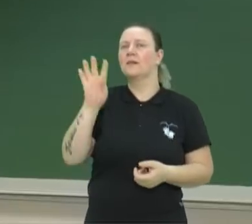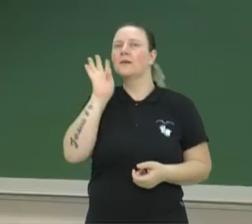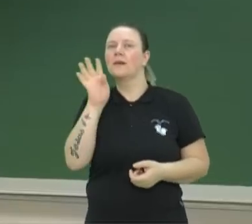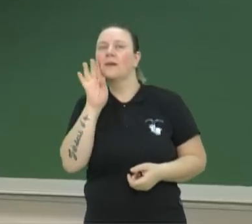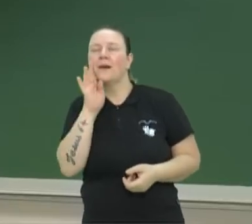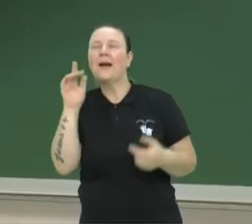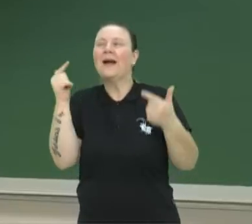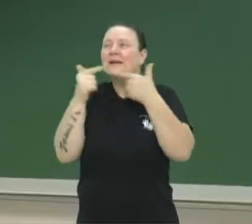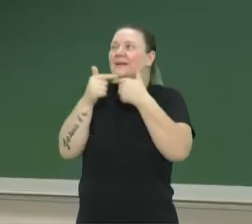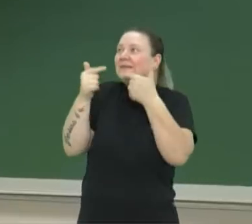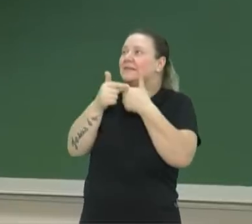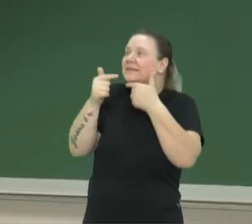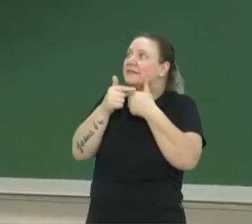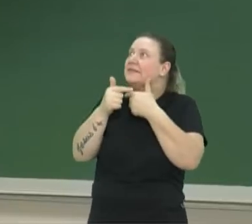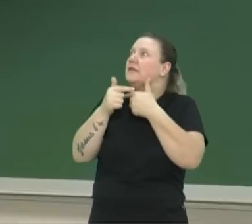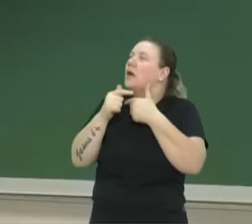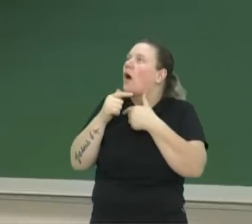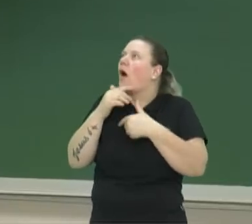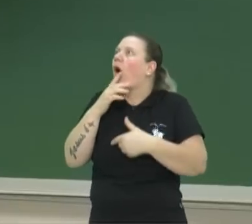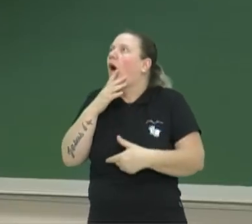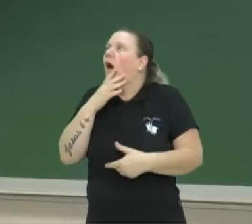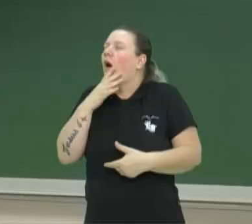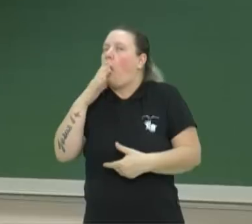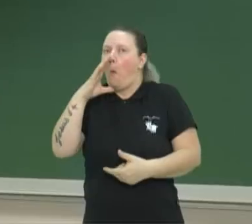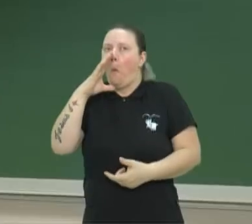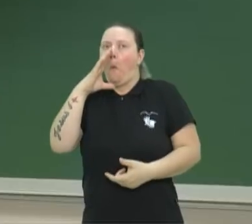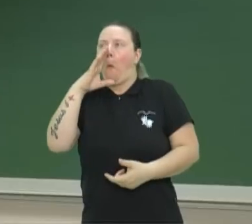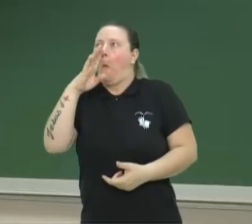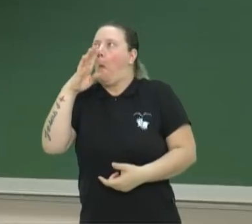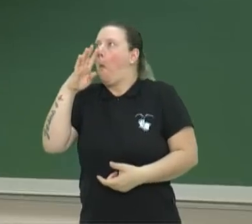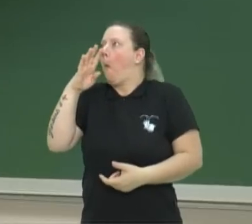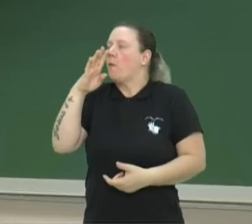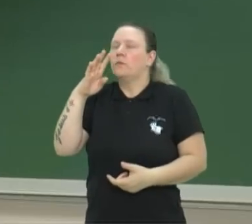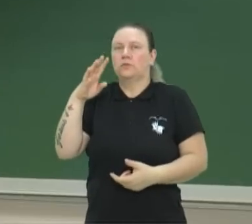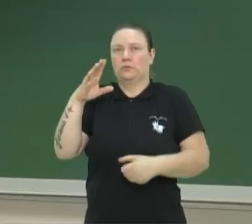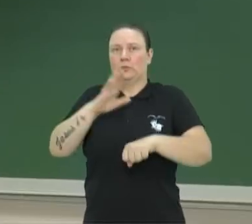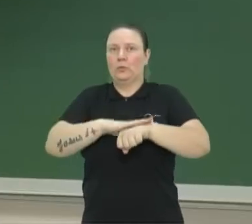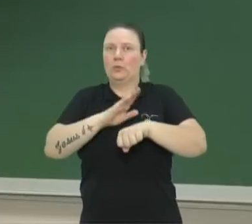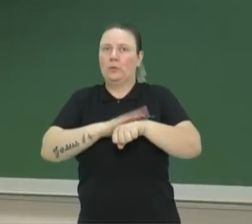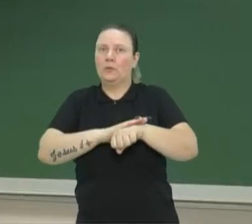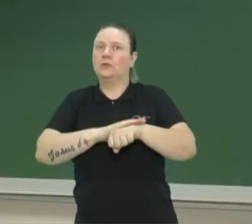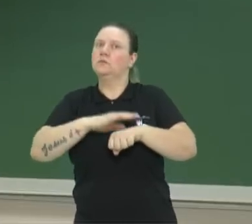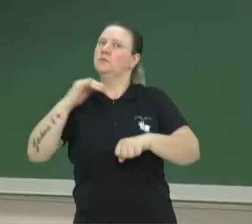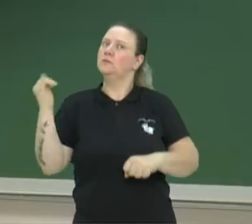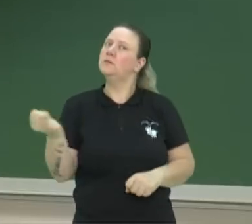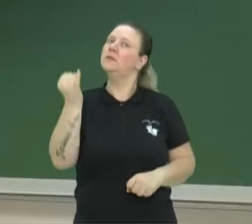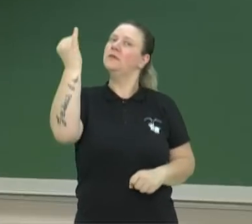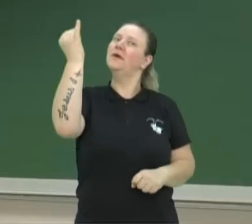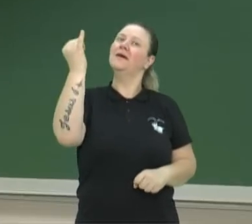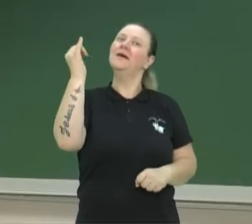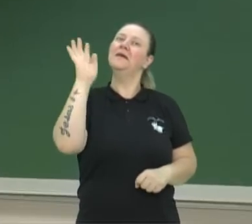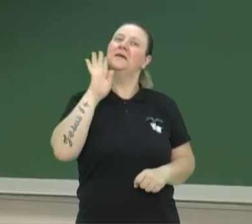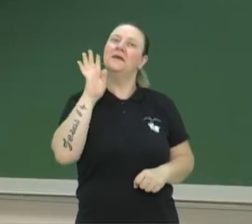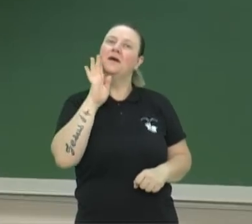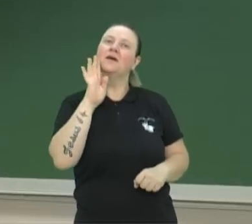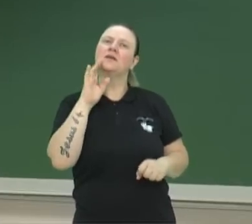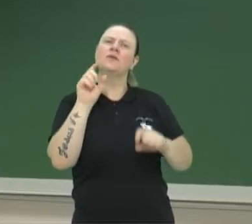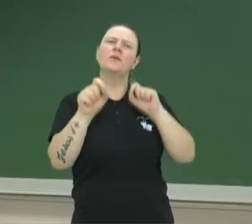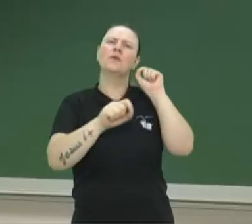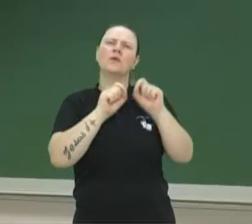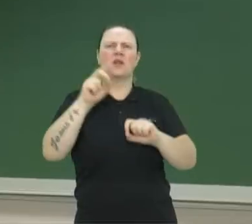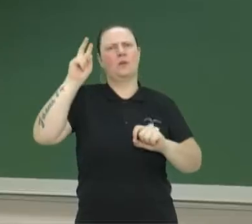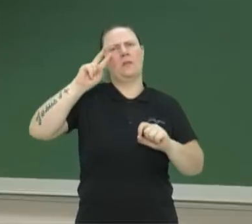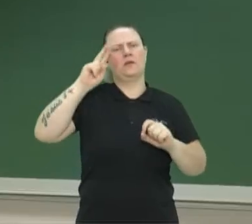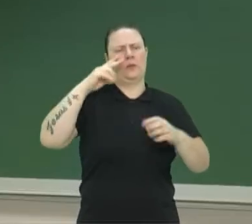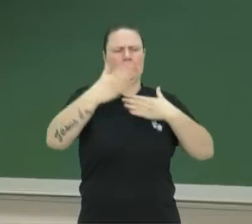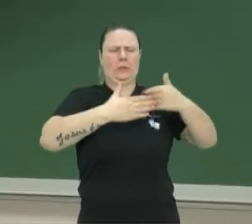divertida que nos prende a atenção. Então, isso é um ponto muito importante do gênero textual causo, né? Não é uma história